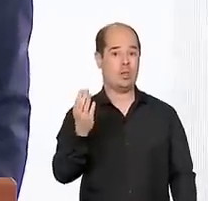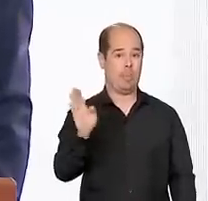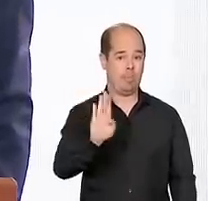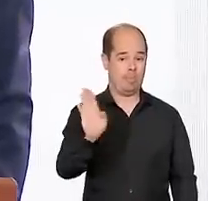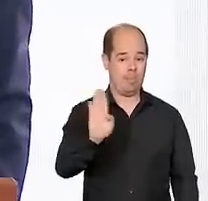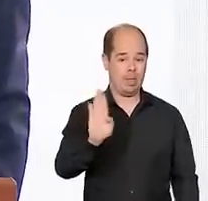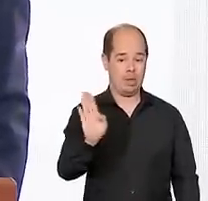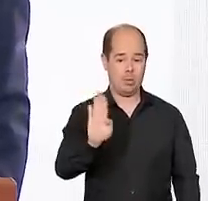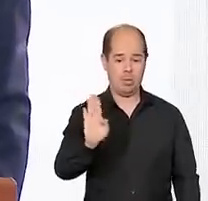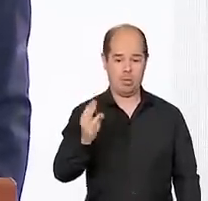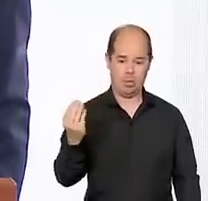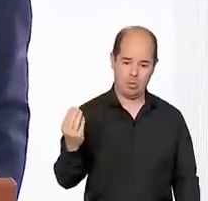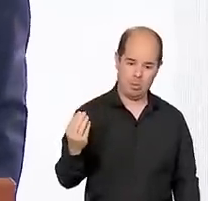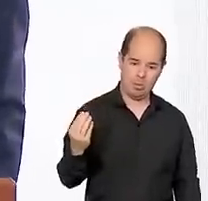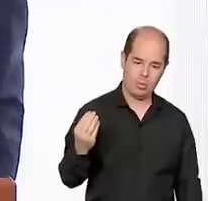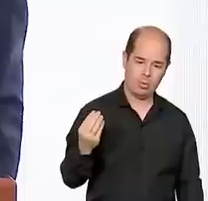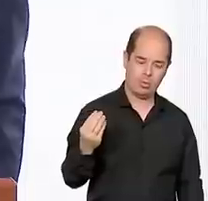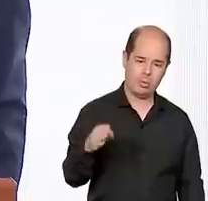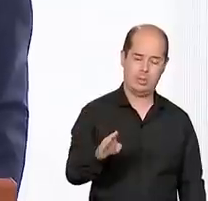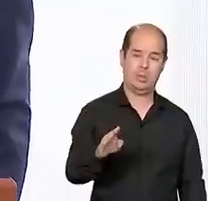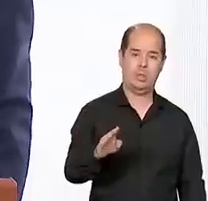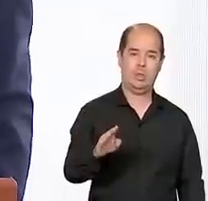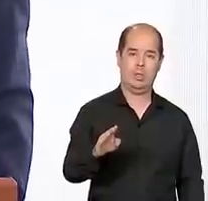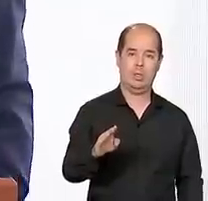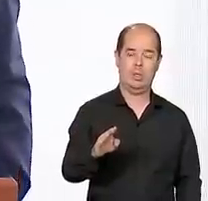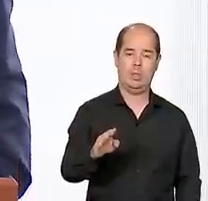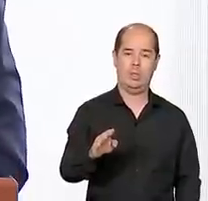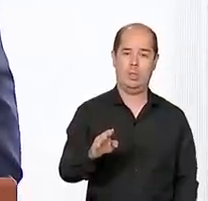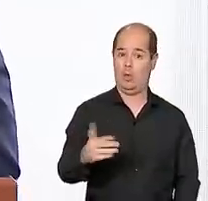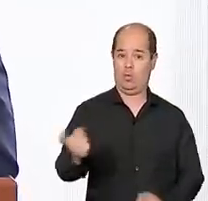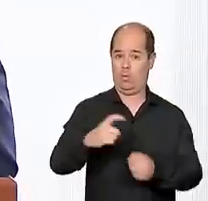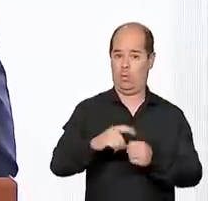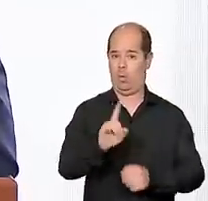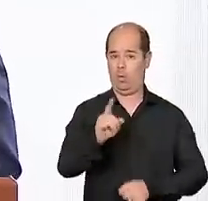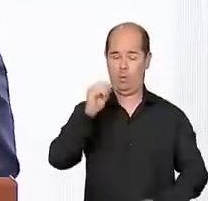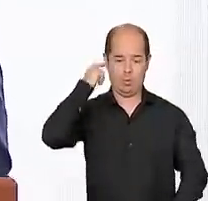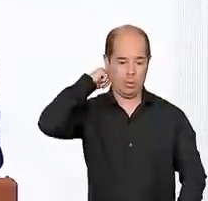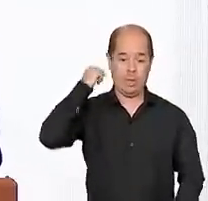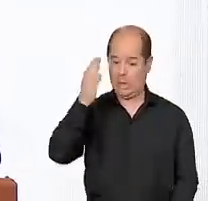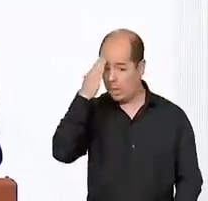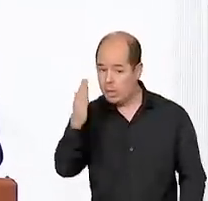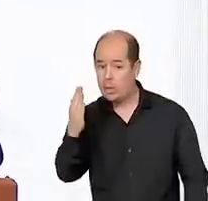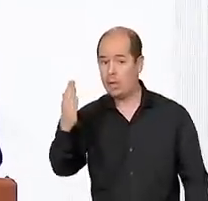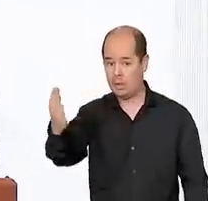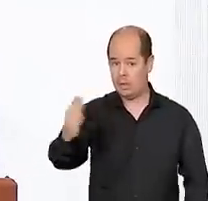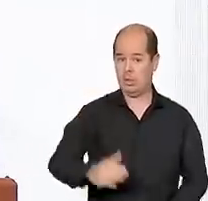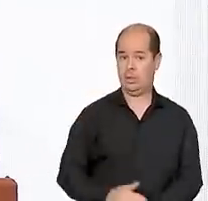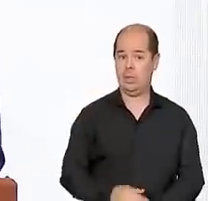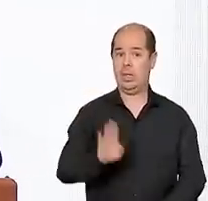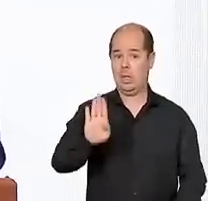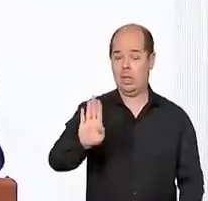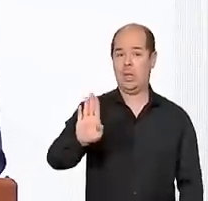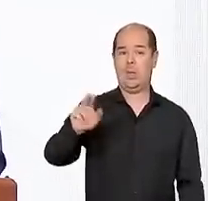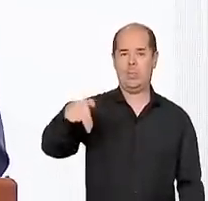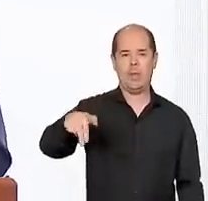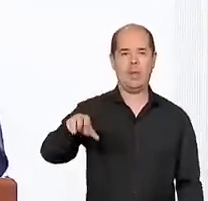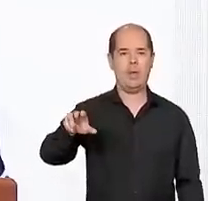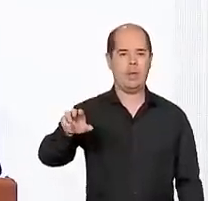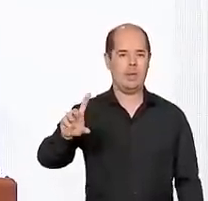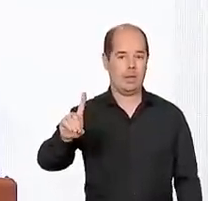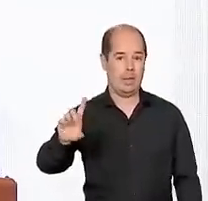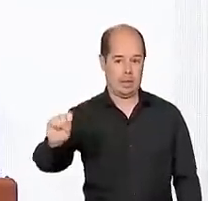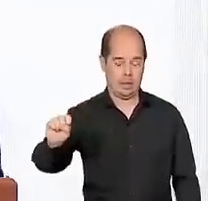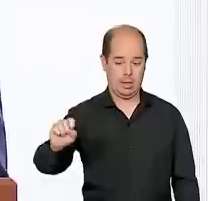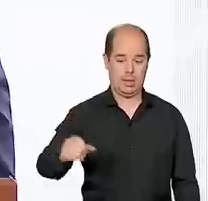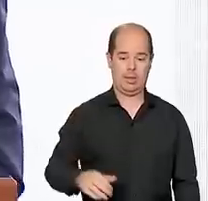não retornável. E quero agradecer, Gordon, ao Mercadante, ao BNDES, que colocou 6 bilhões só para o